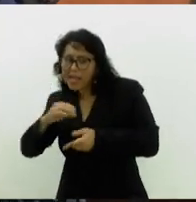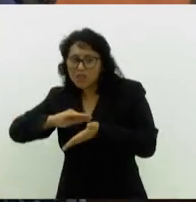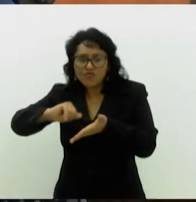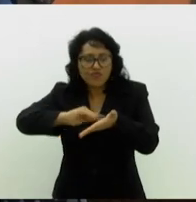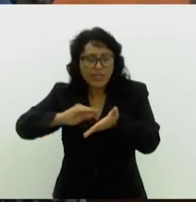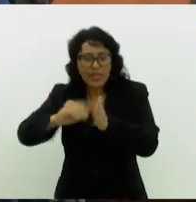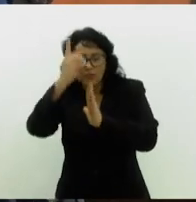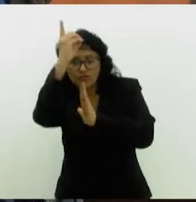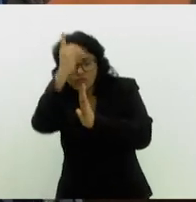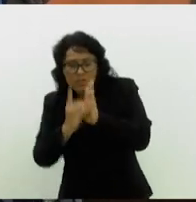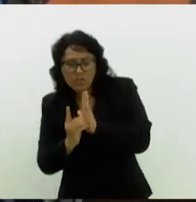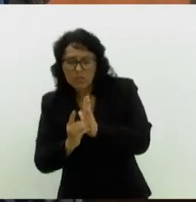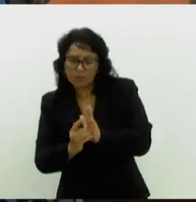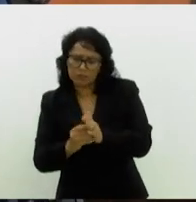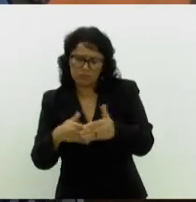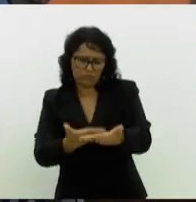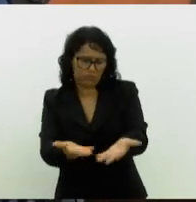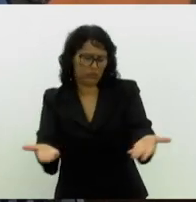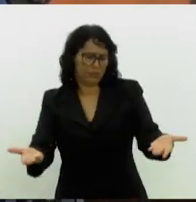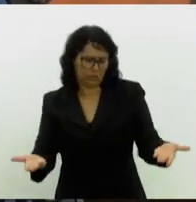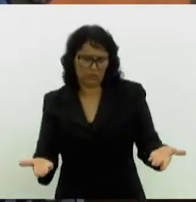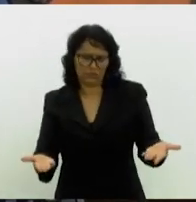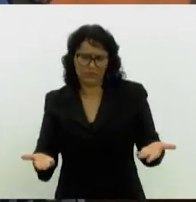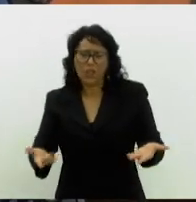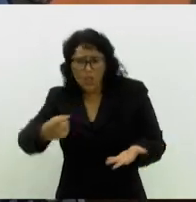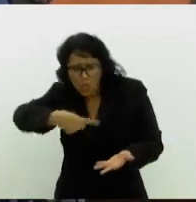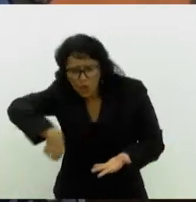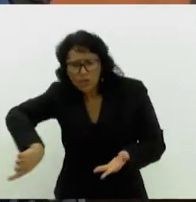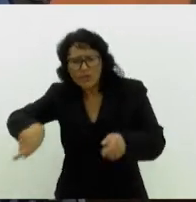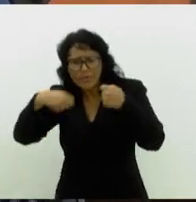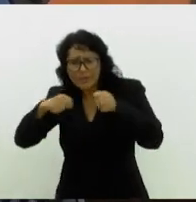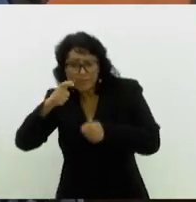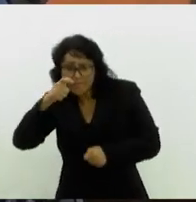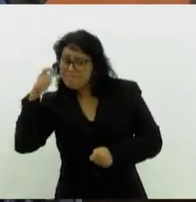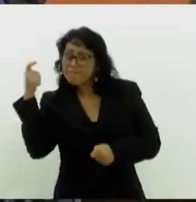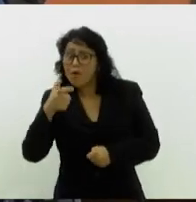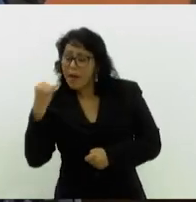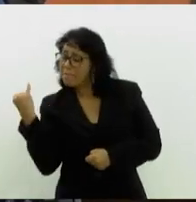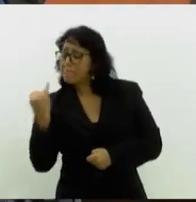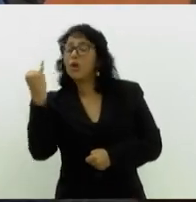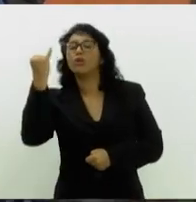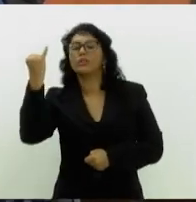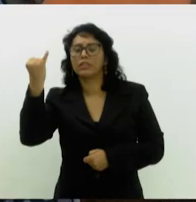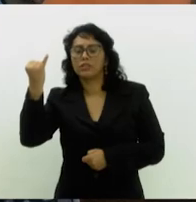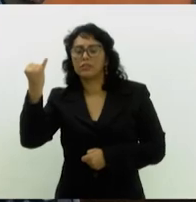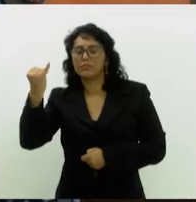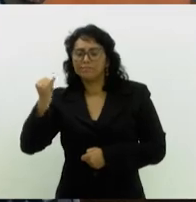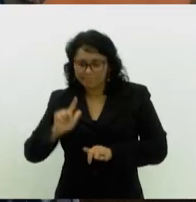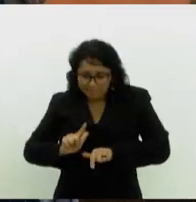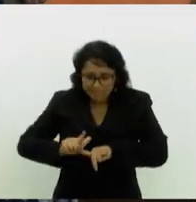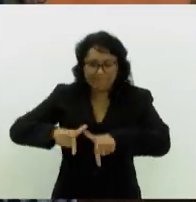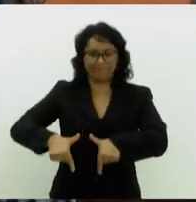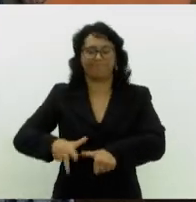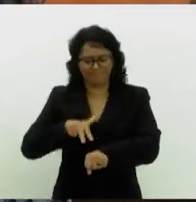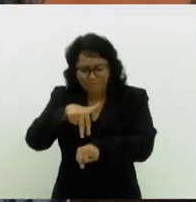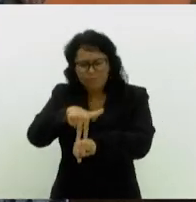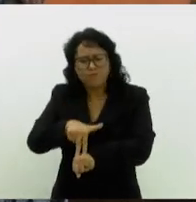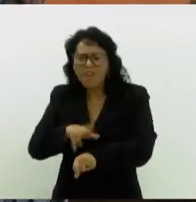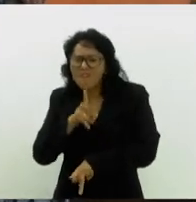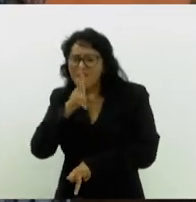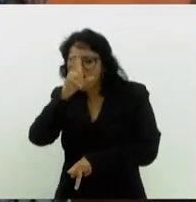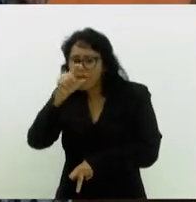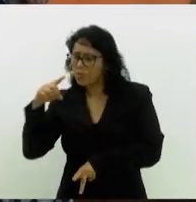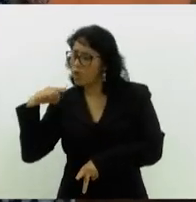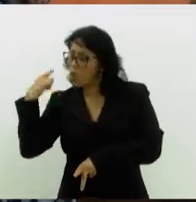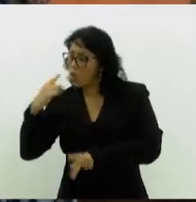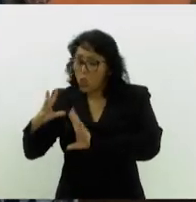empobrecer então é muito importante que essa casa que os deputados as deputadas ten uma posição firme não adianta a